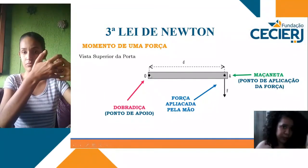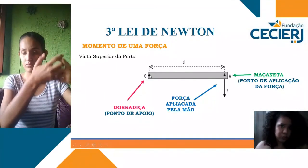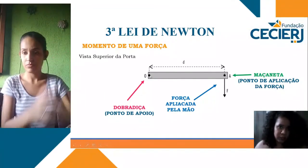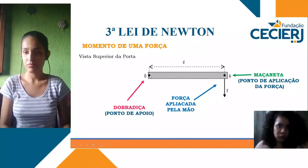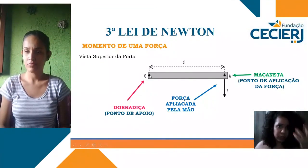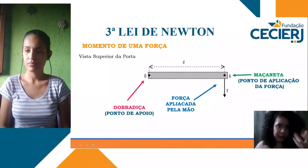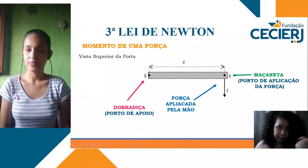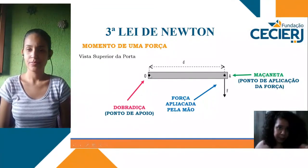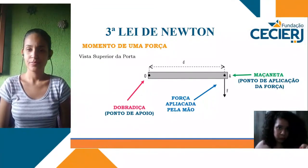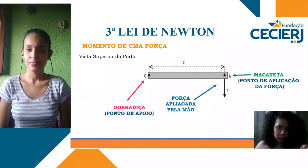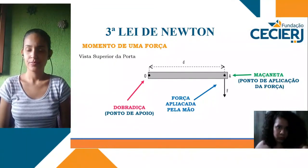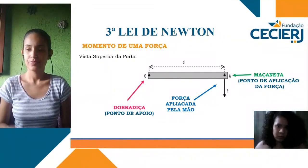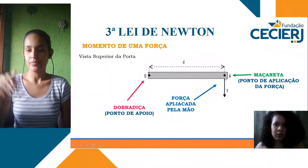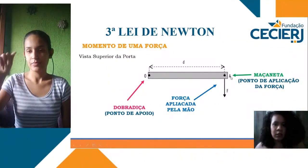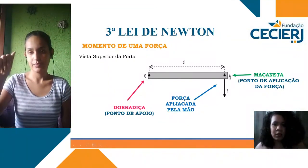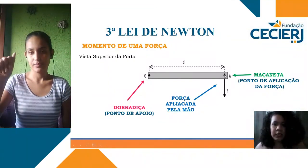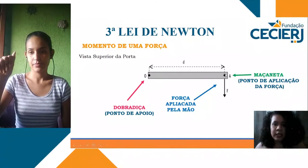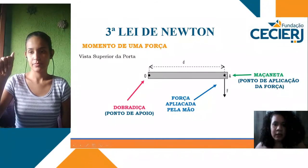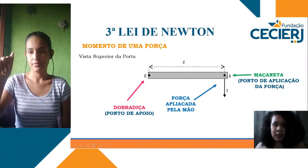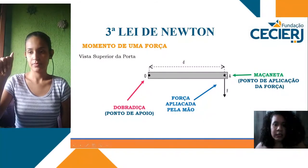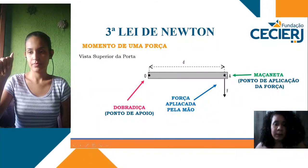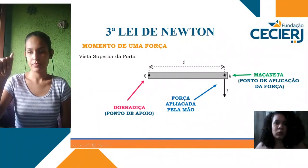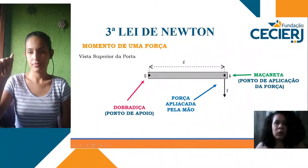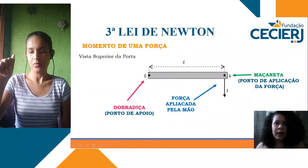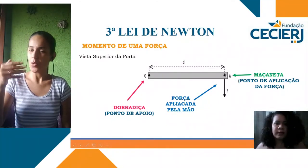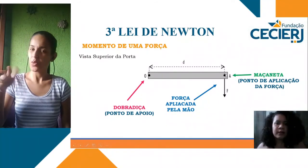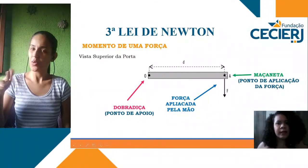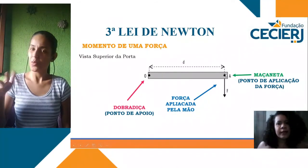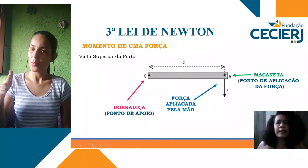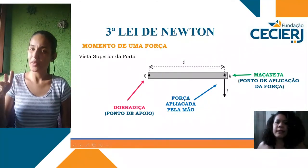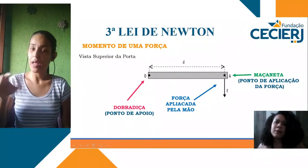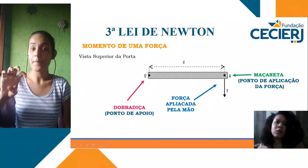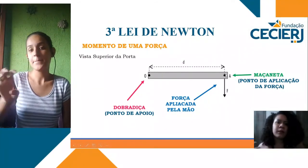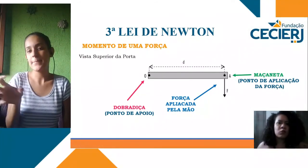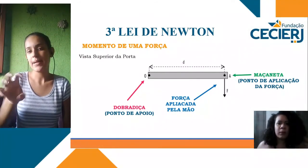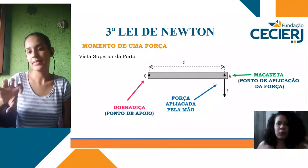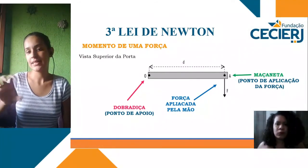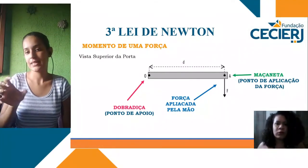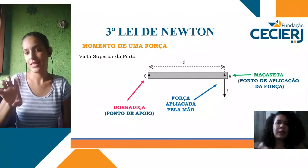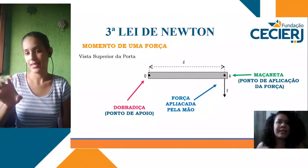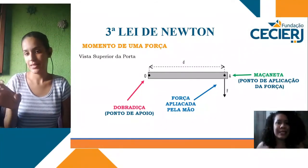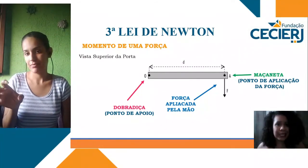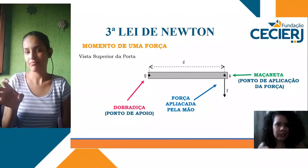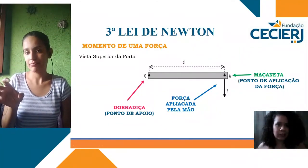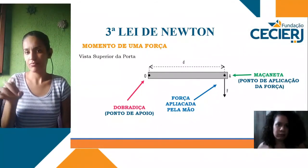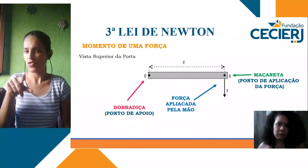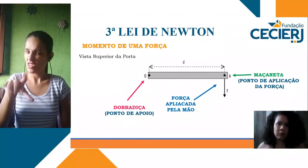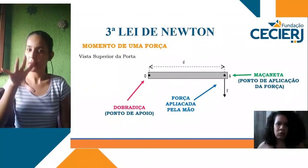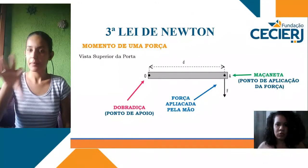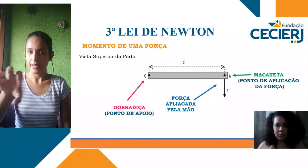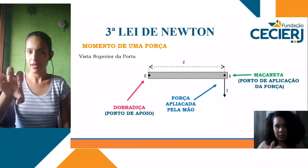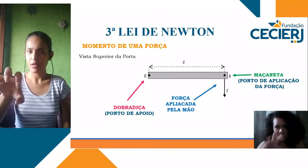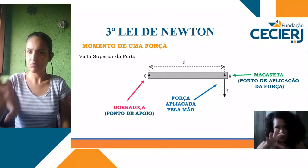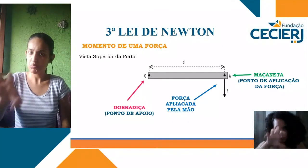das dobradiças, onde ele fica preso. E esse ponto A, que seria ali mais ou menos o ponto da maçaneta.